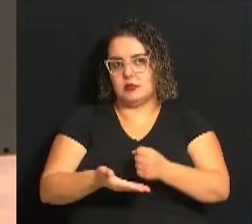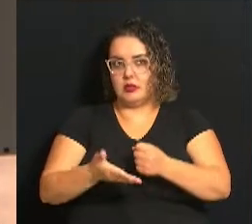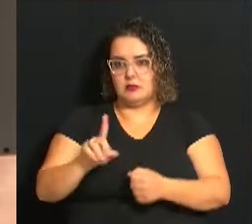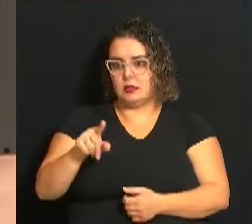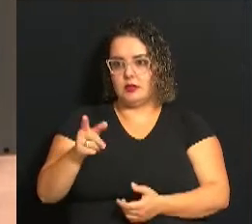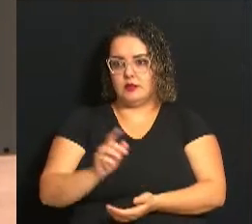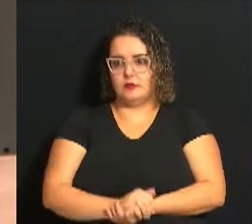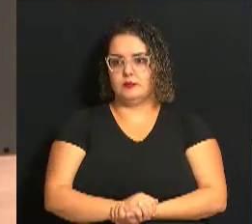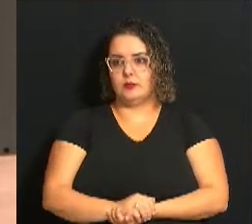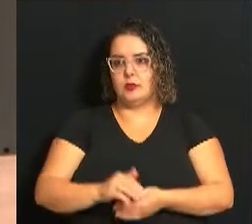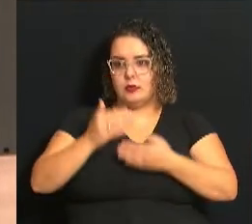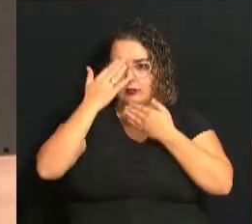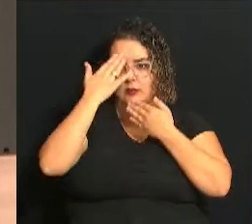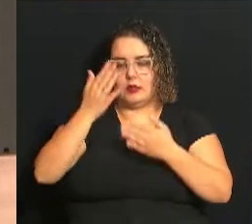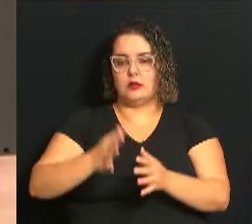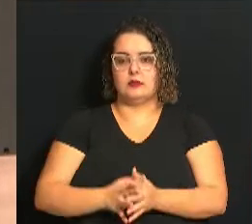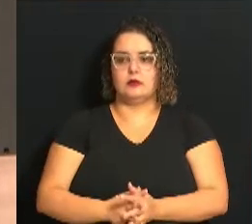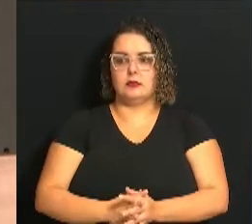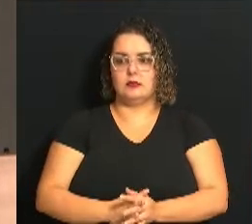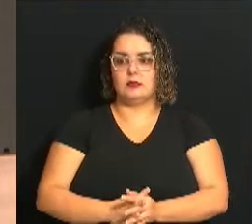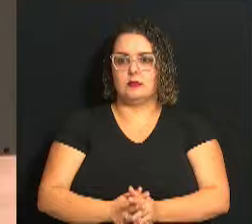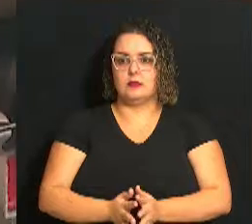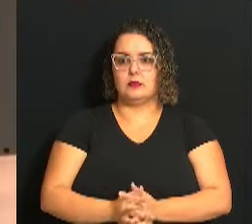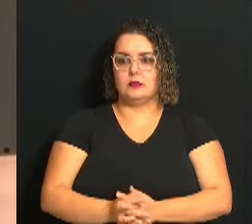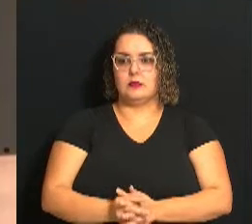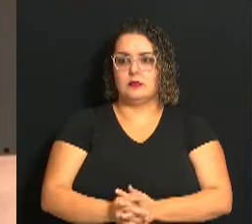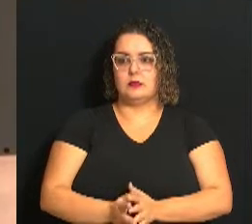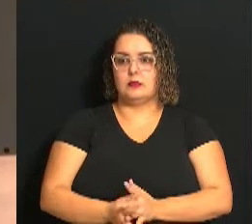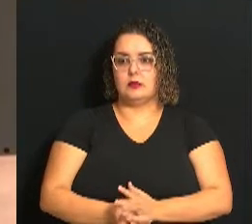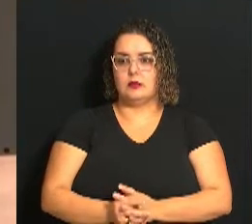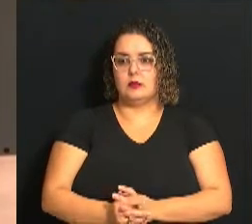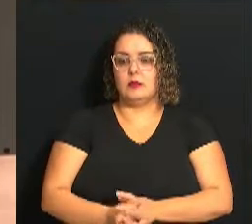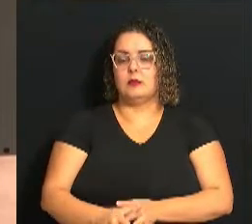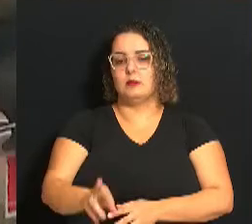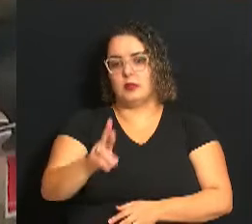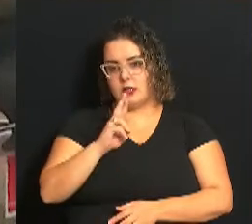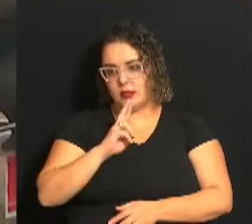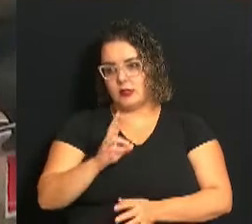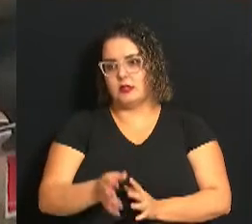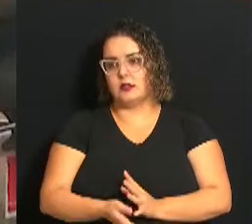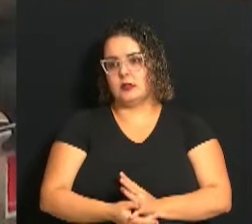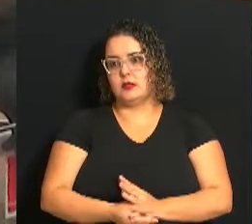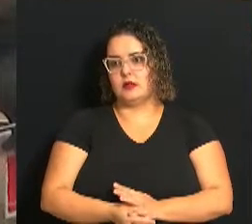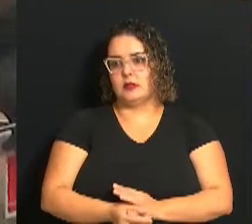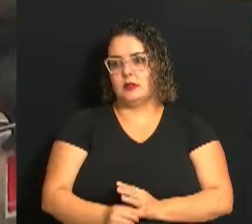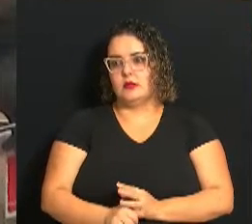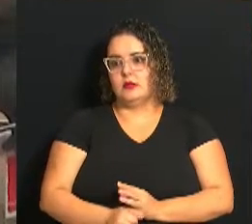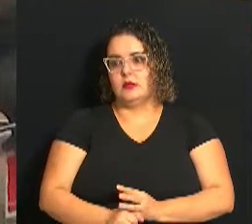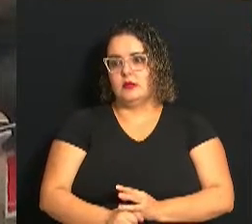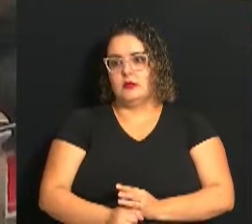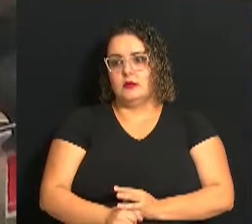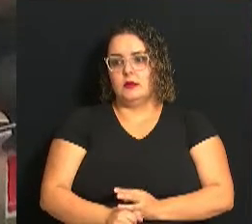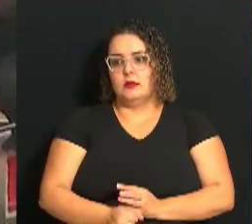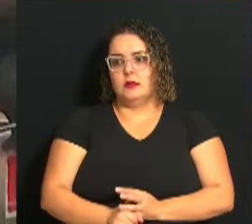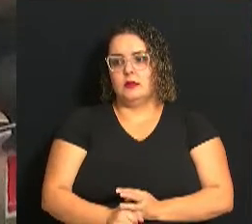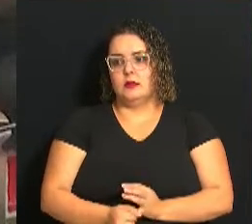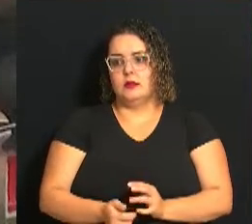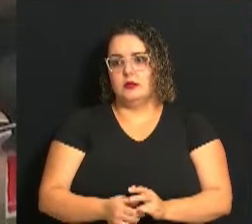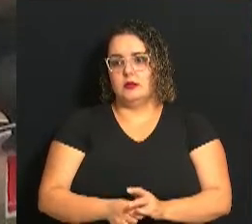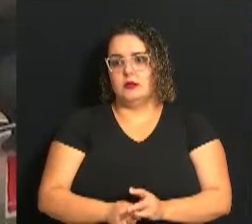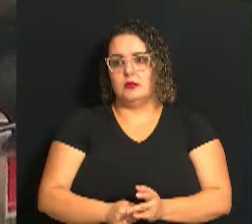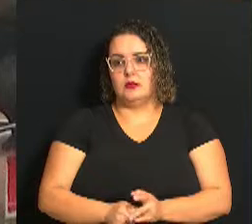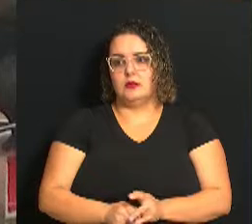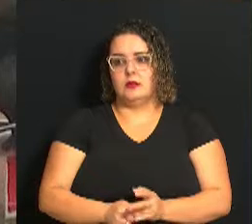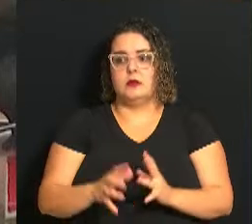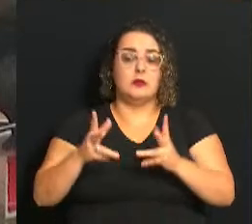Muito obrigado. Eu passo a palavra às respostas, depois eu já passo a palavra também e leio a palavra do público presente,